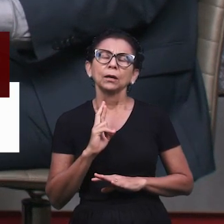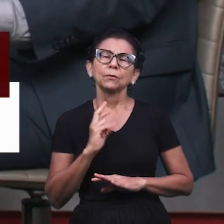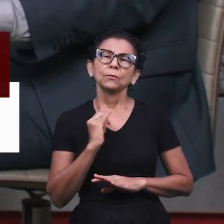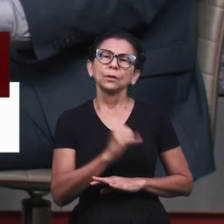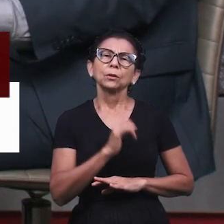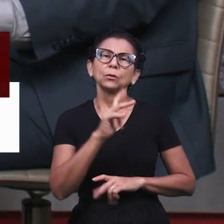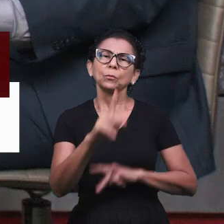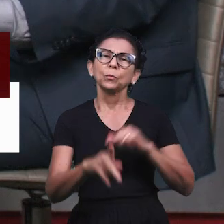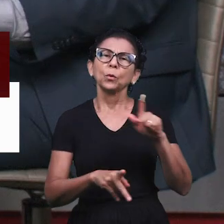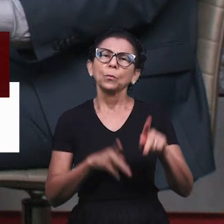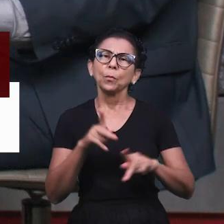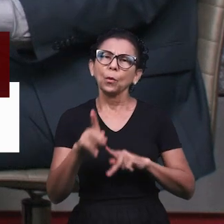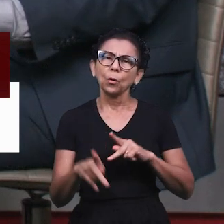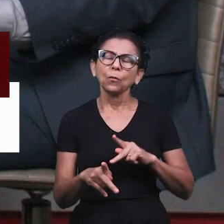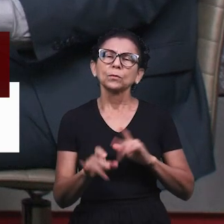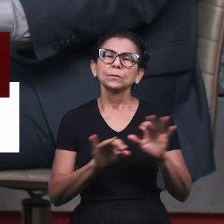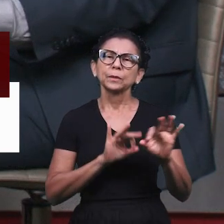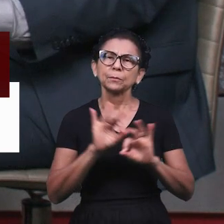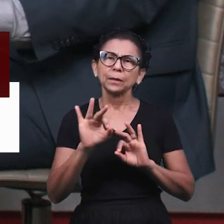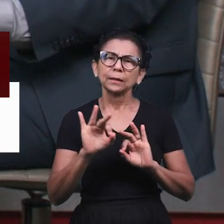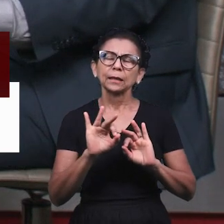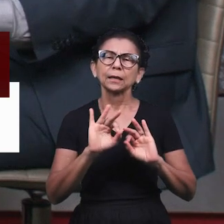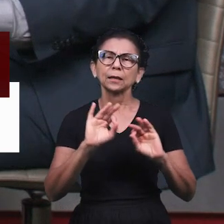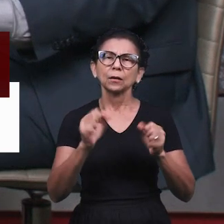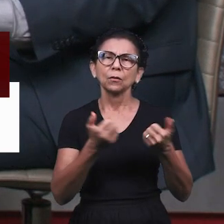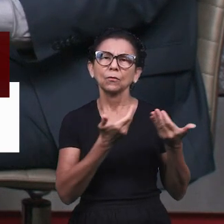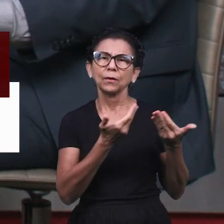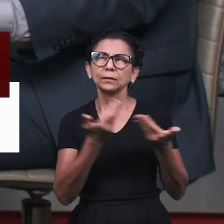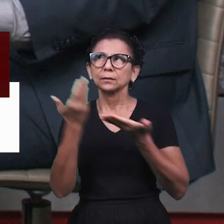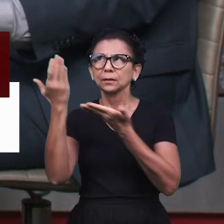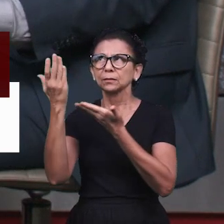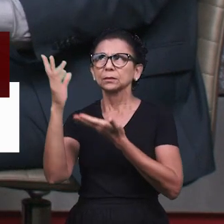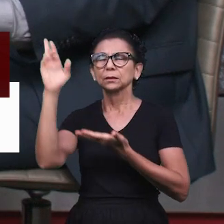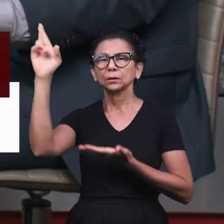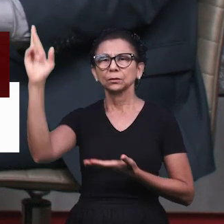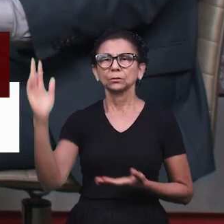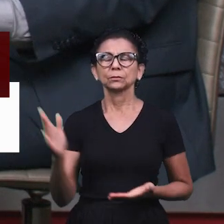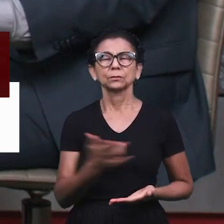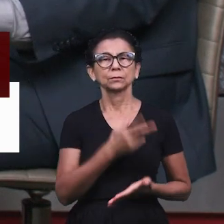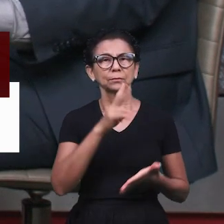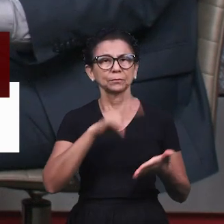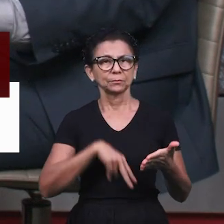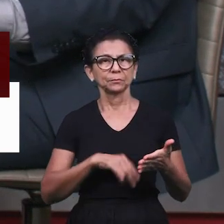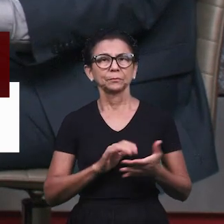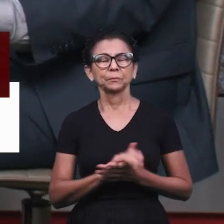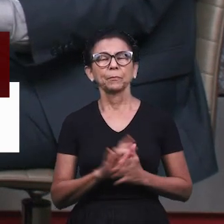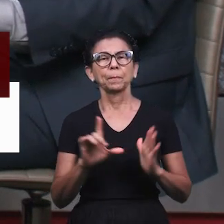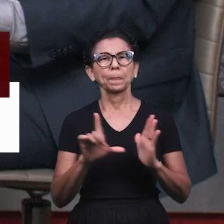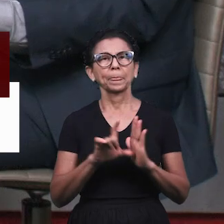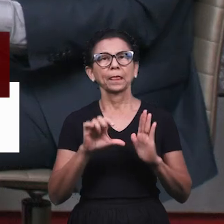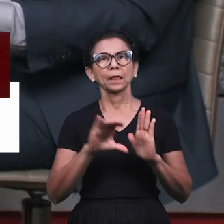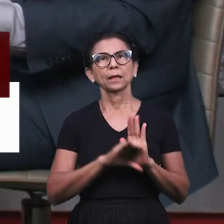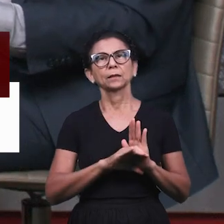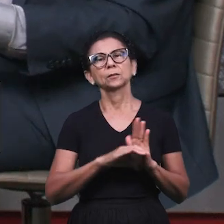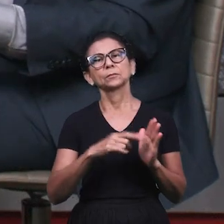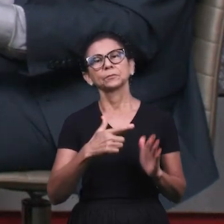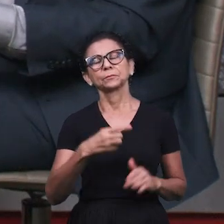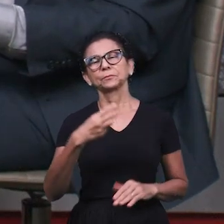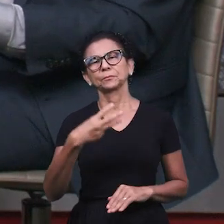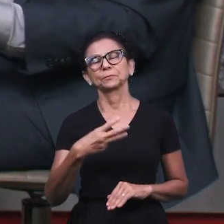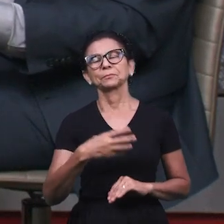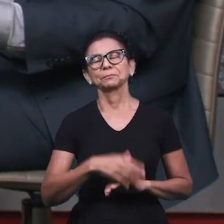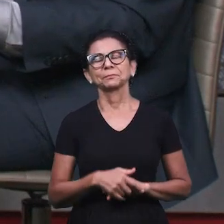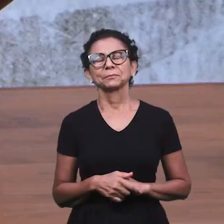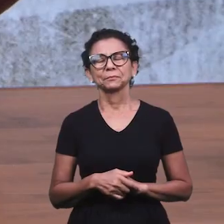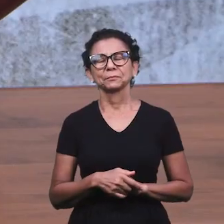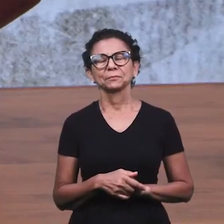ajuntar para ofertar ao Senhor. Então vamos continuar essa leitura? Levítico capítulo